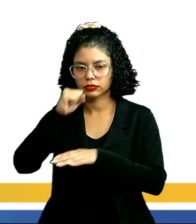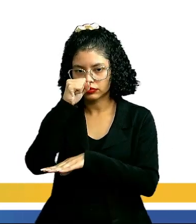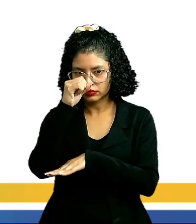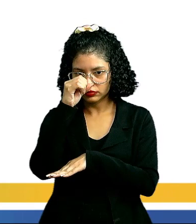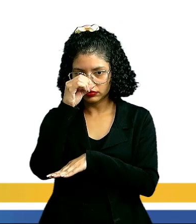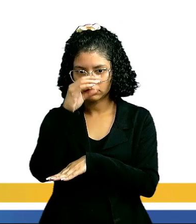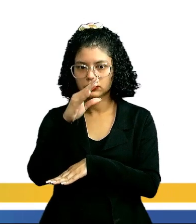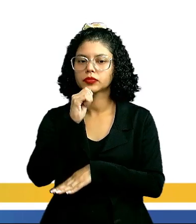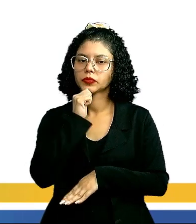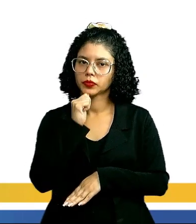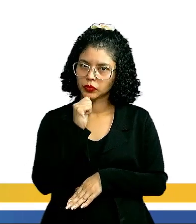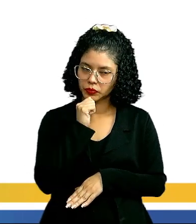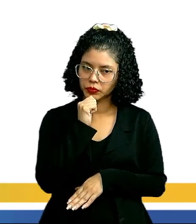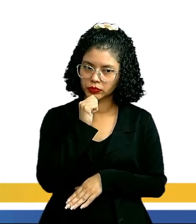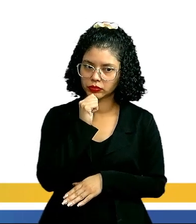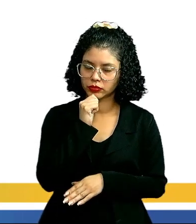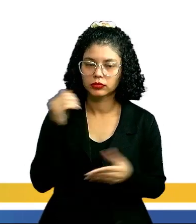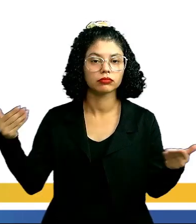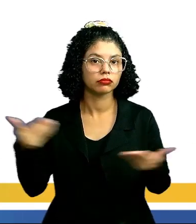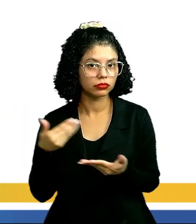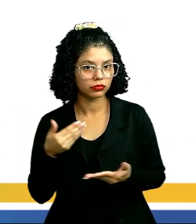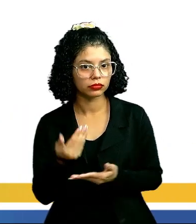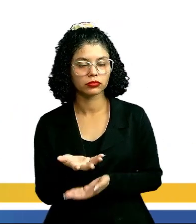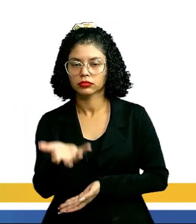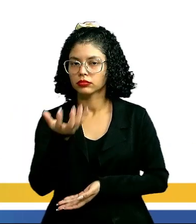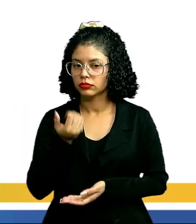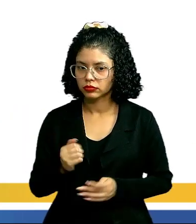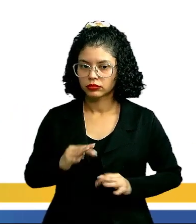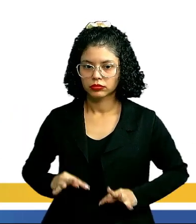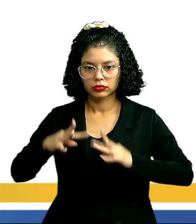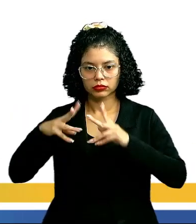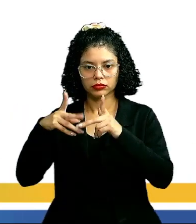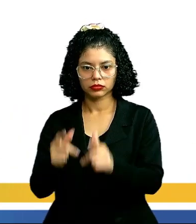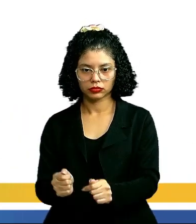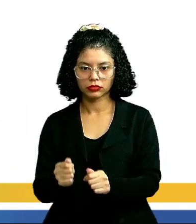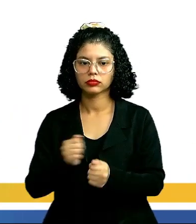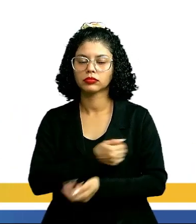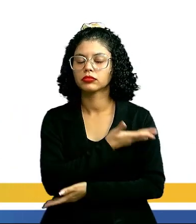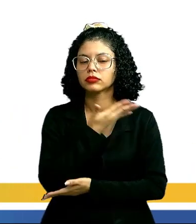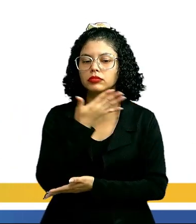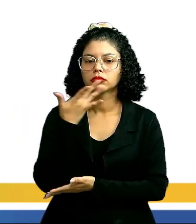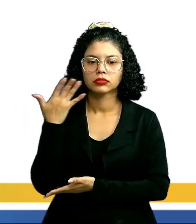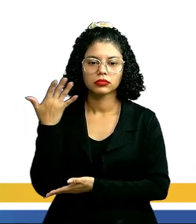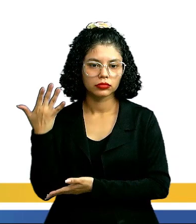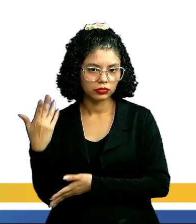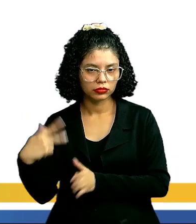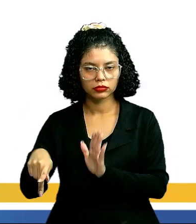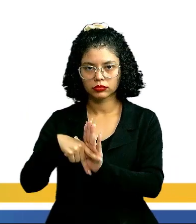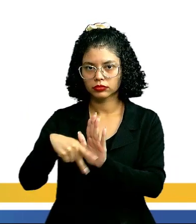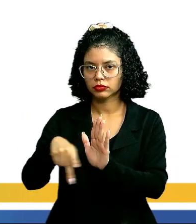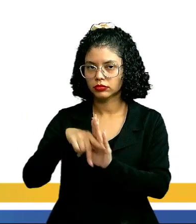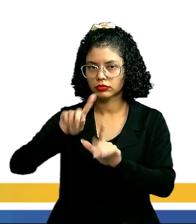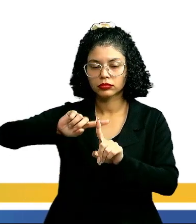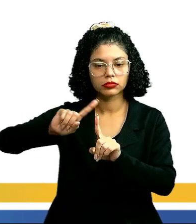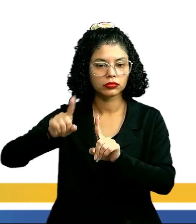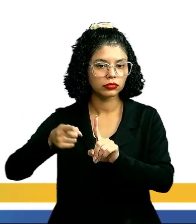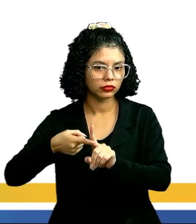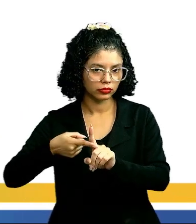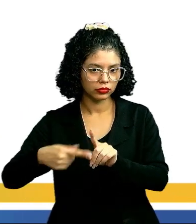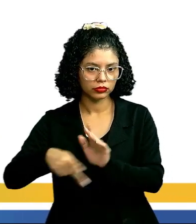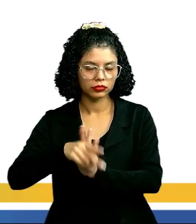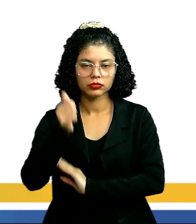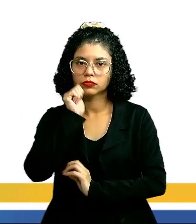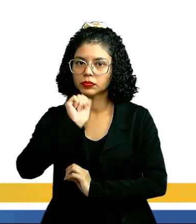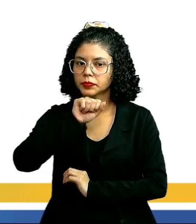em formação, o feto, ele agora está recebendo todo o ar que necessita, o oxigênio que necessita, da sua